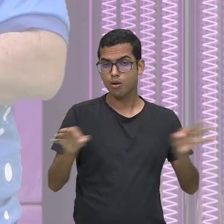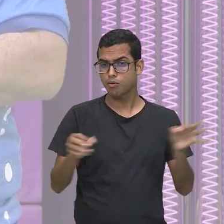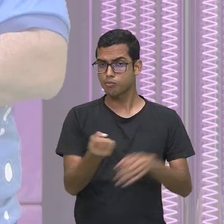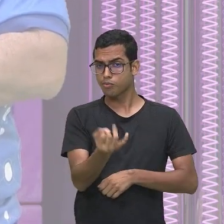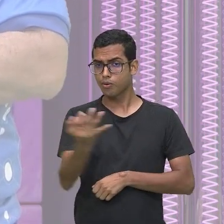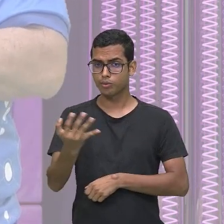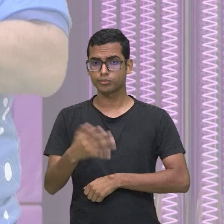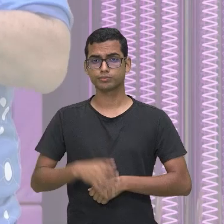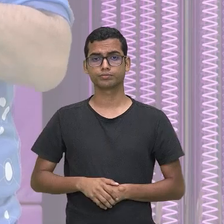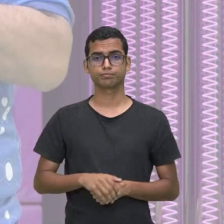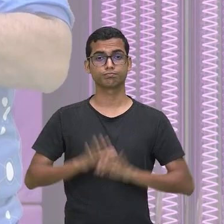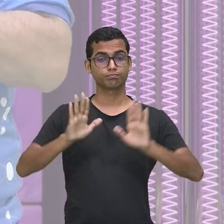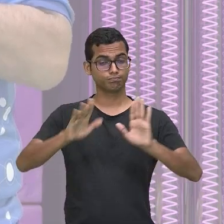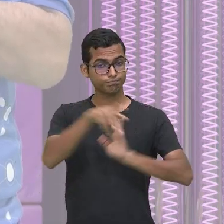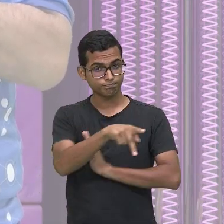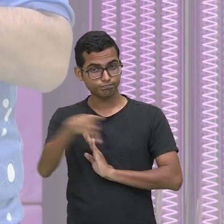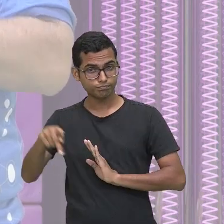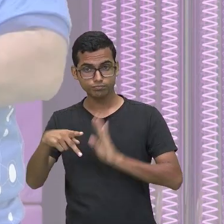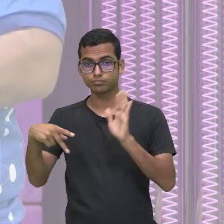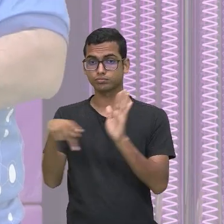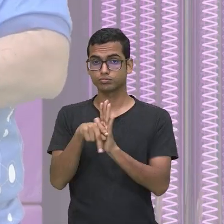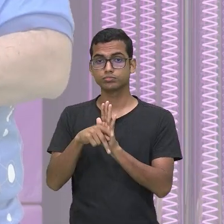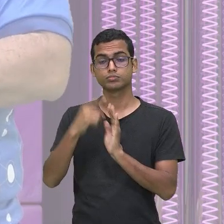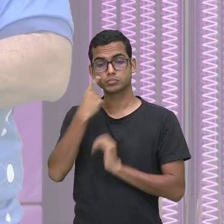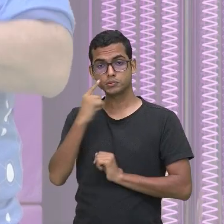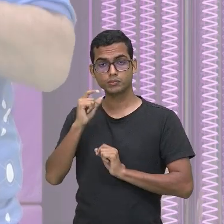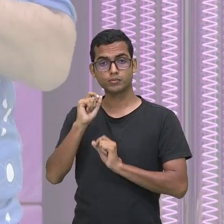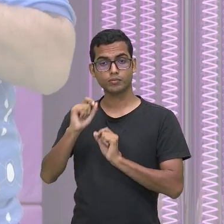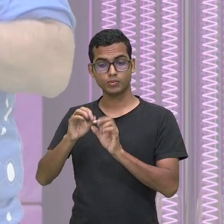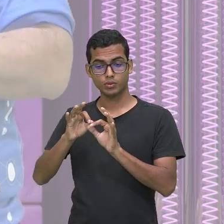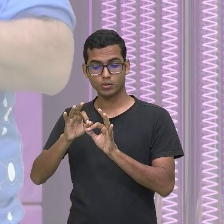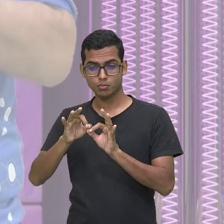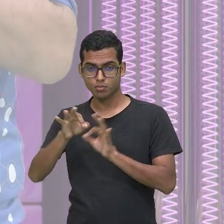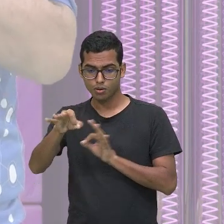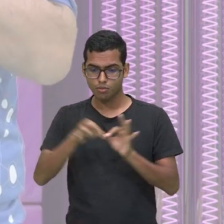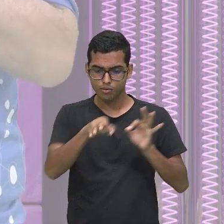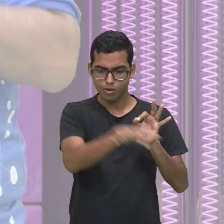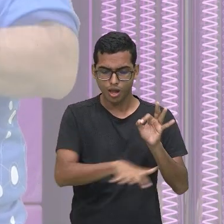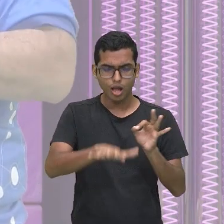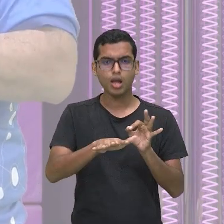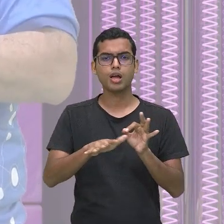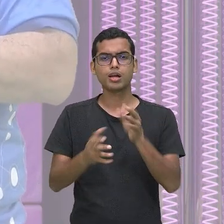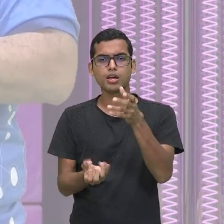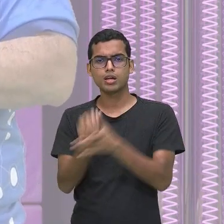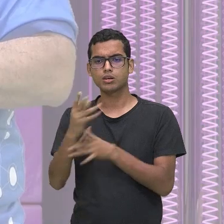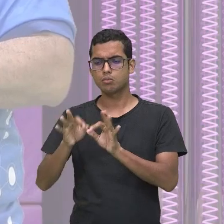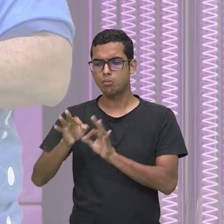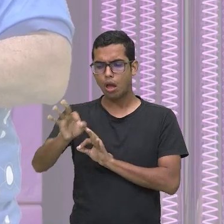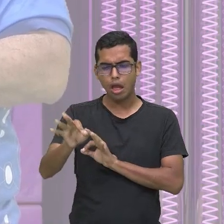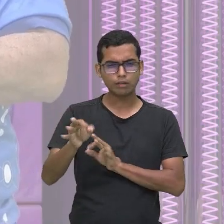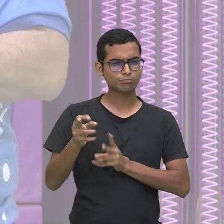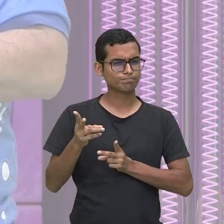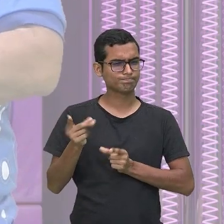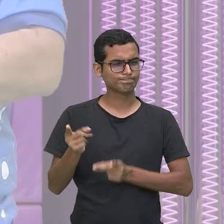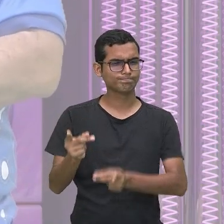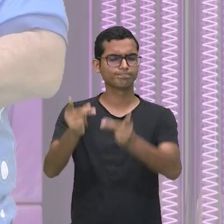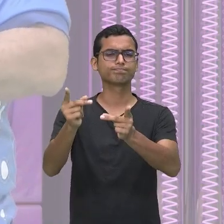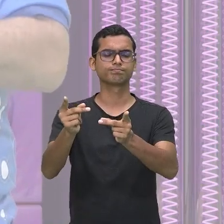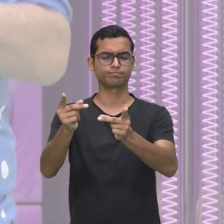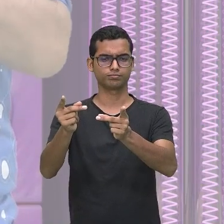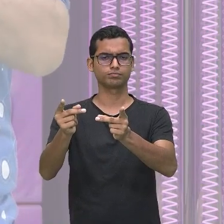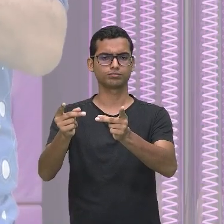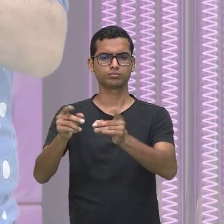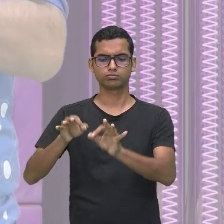Você vai dizer, professor, o plano ele é formado por infinitas retas. Beleza? Ele